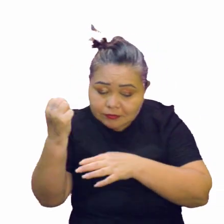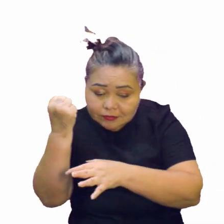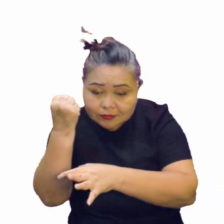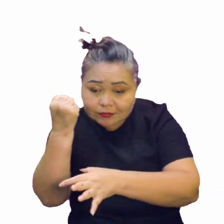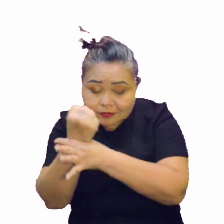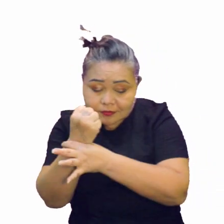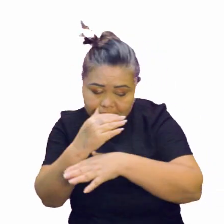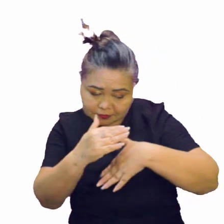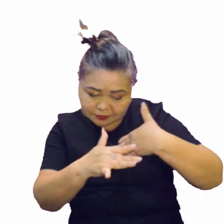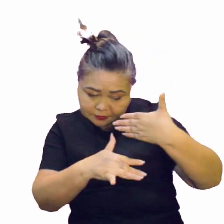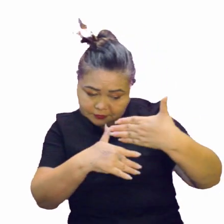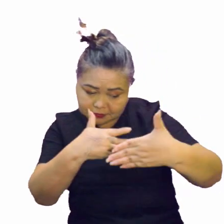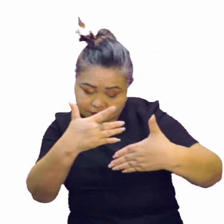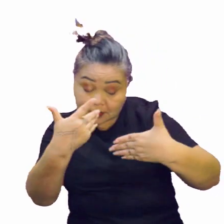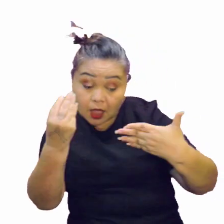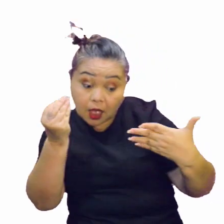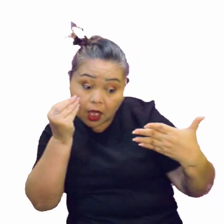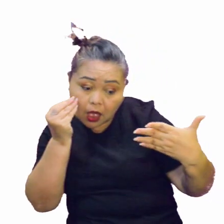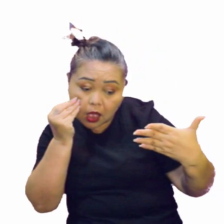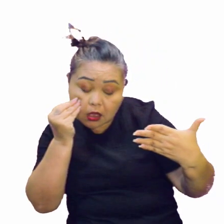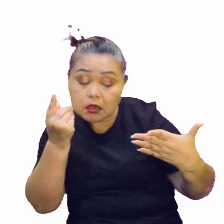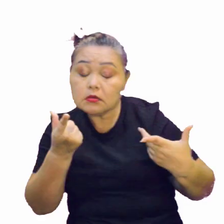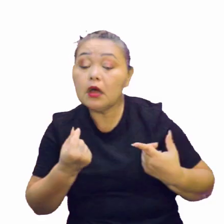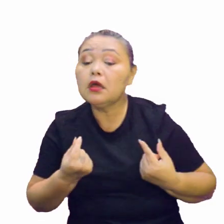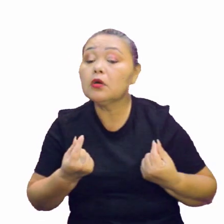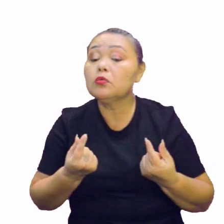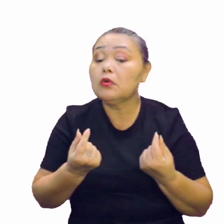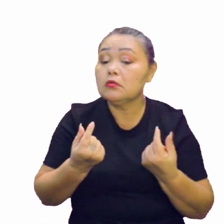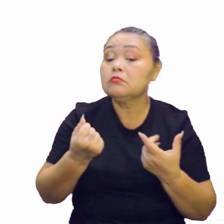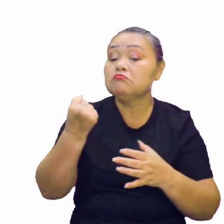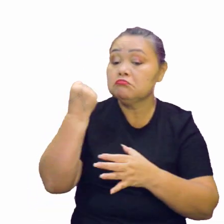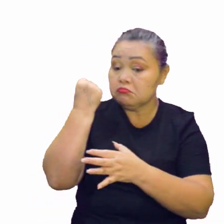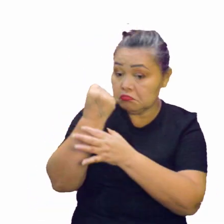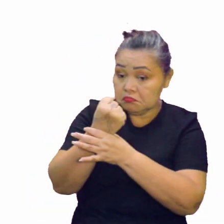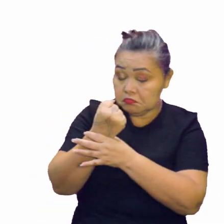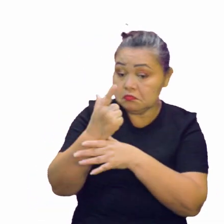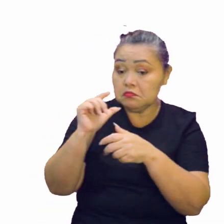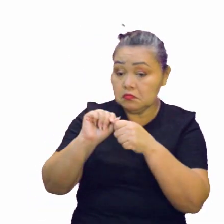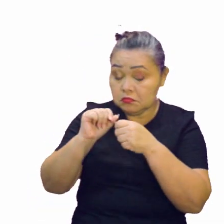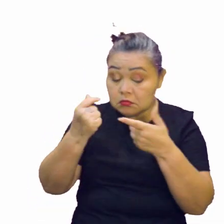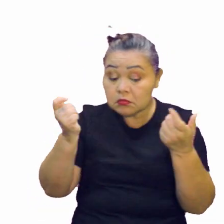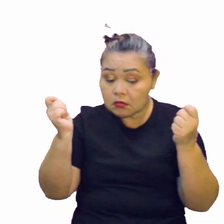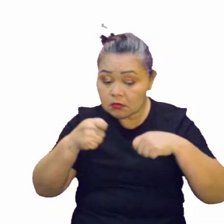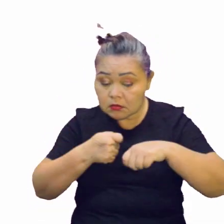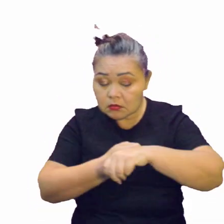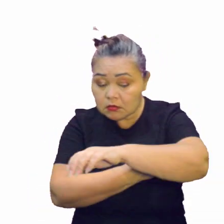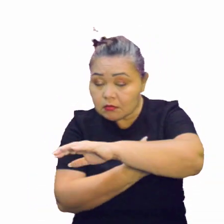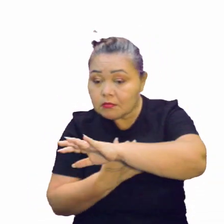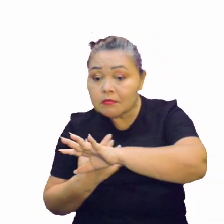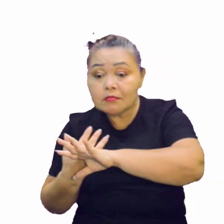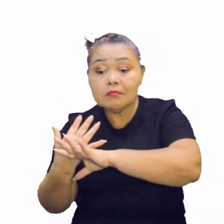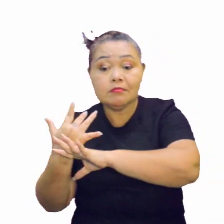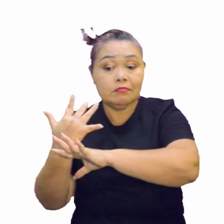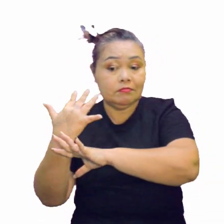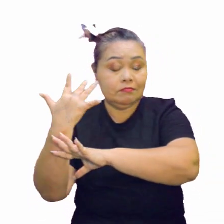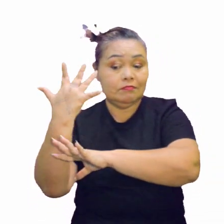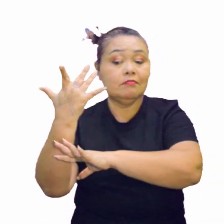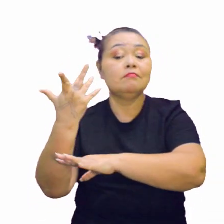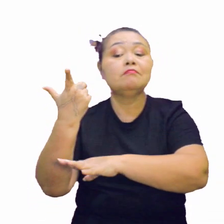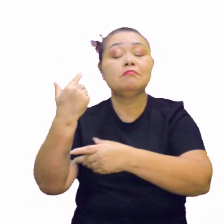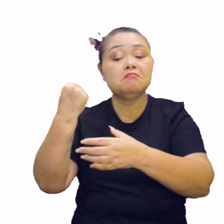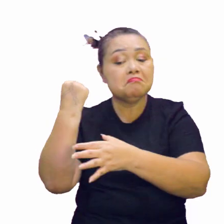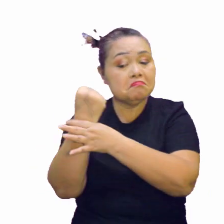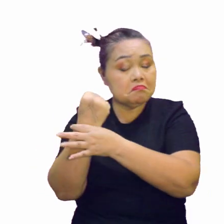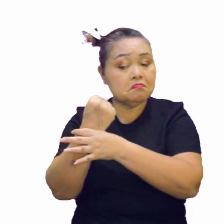de viabilidade econômica, garantir o processo de viabilidade ecológica e garantir o processo